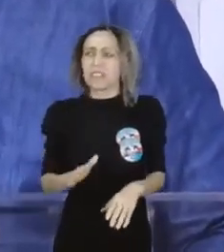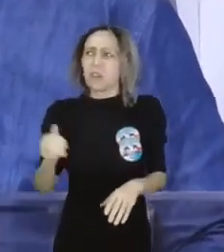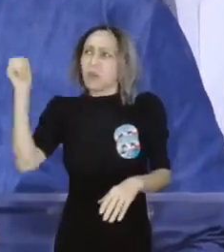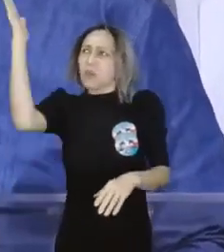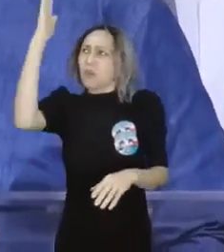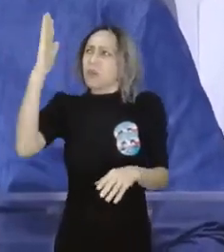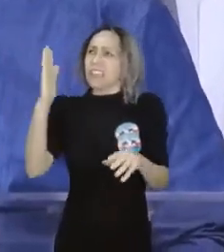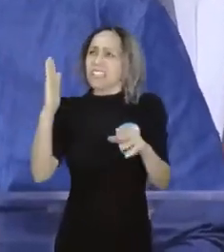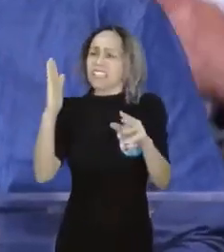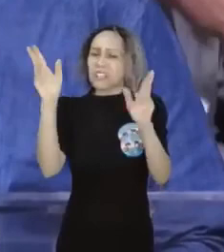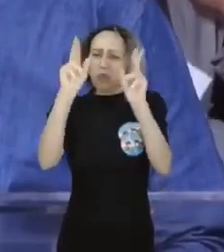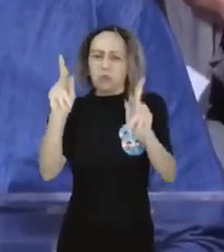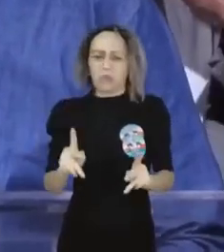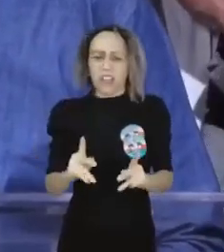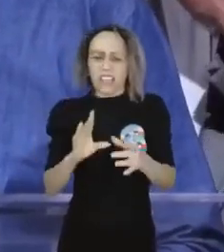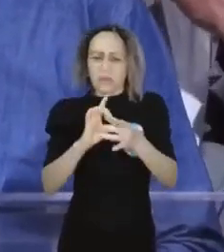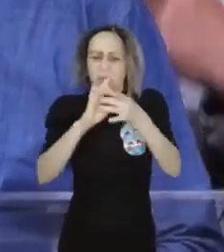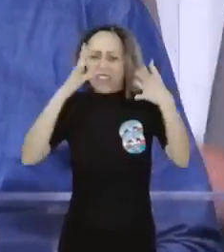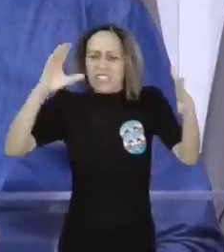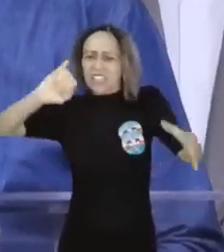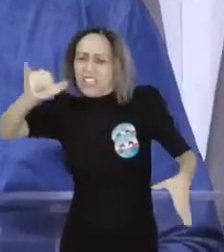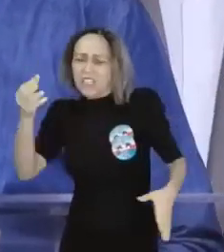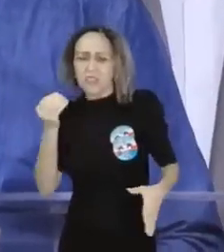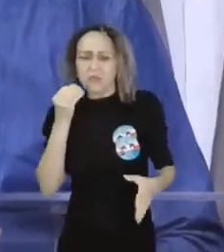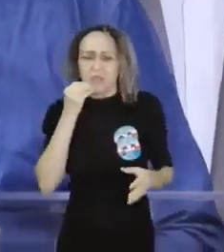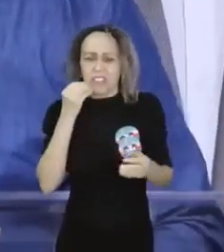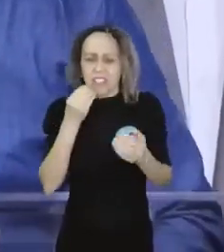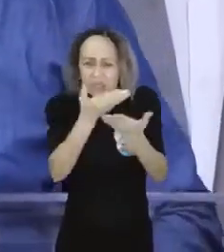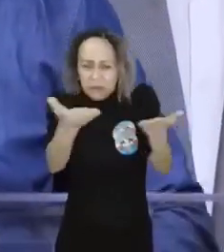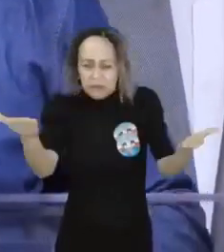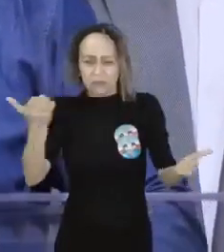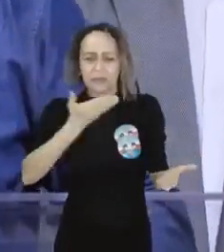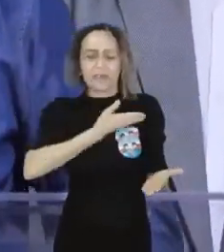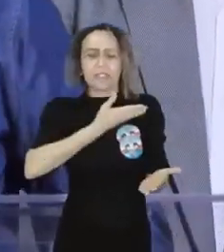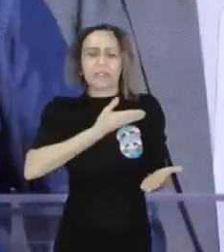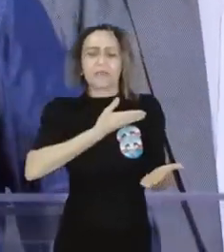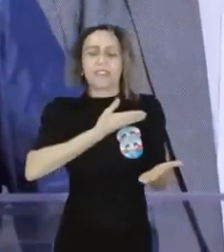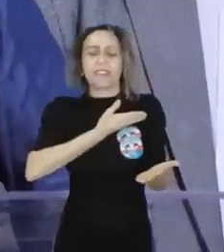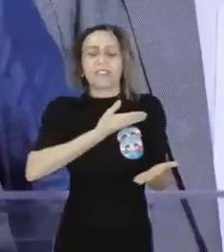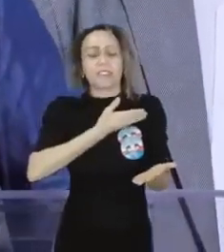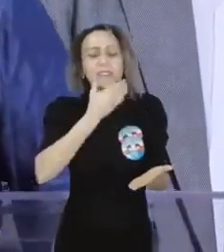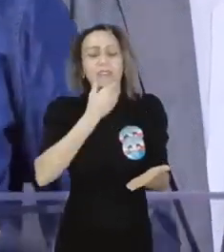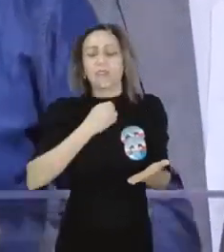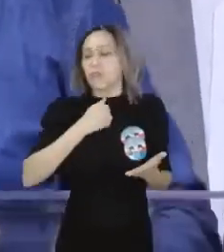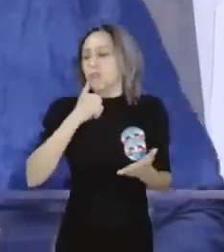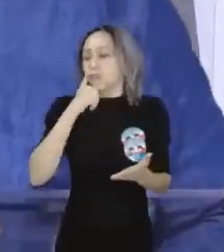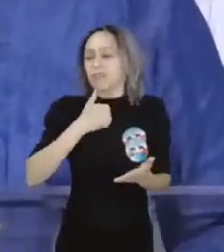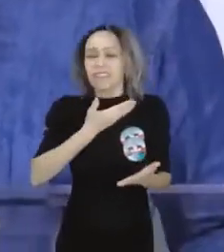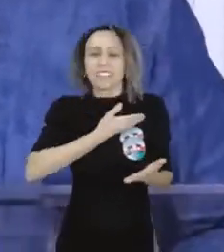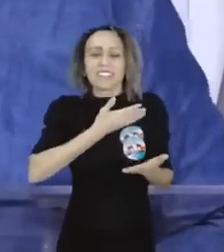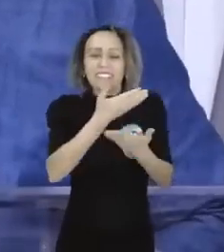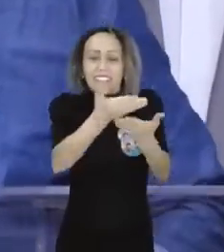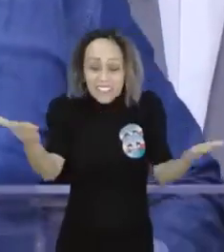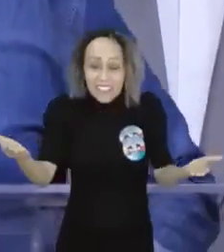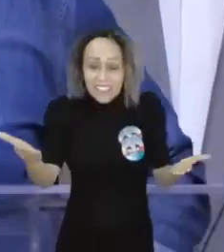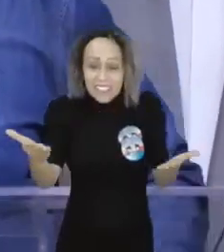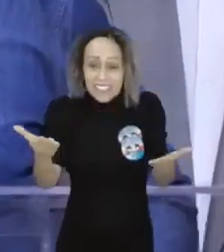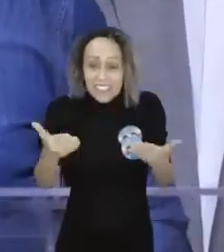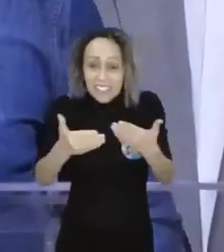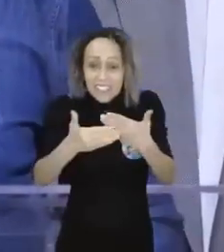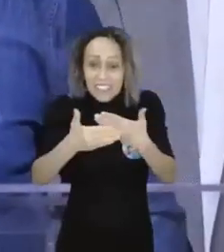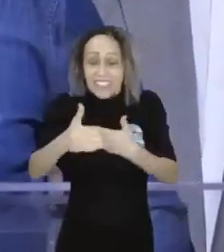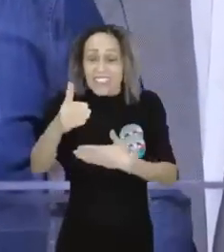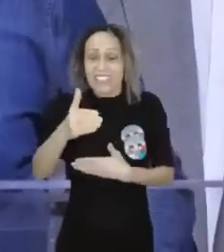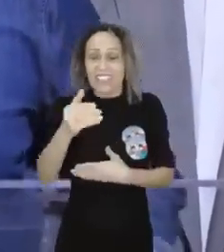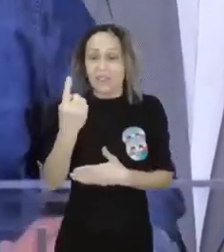e oportunidade. Meus amigos e minhas amigas, a partir de 1º de janeiro de